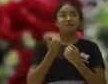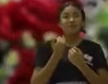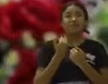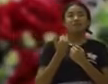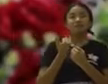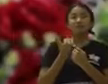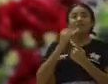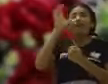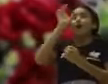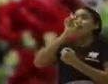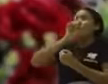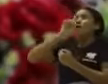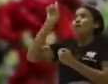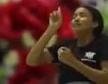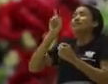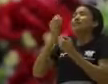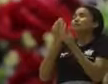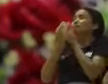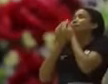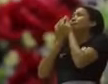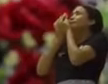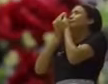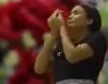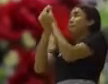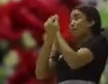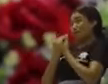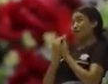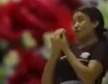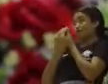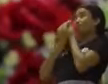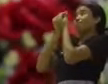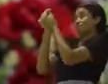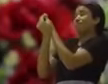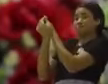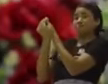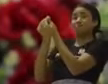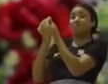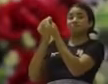tomou. Bendito seja o nome do Senhor.